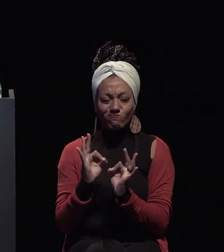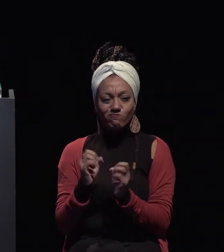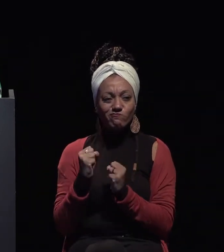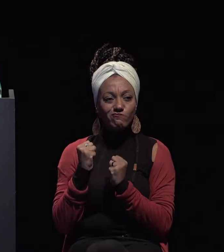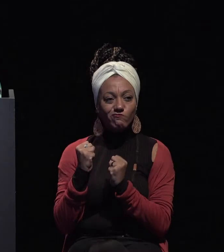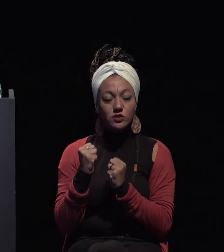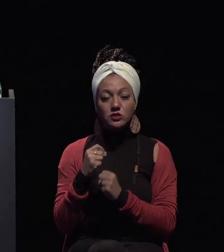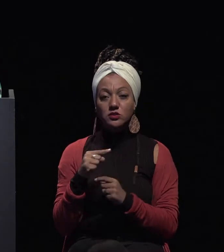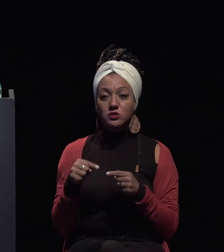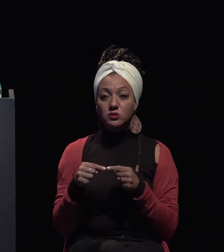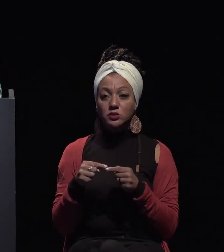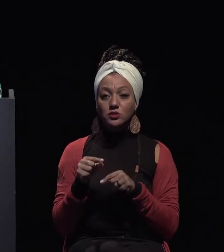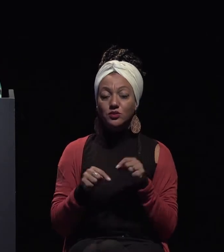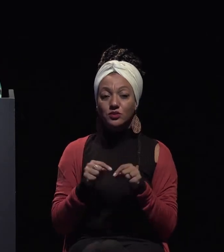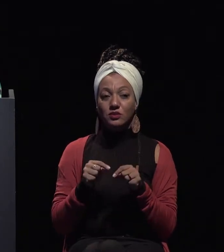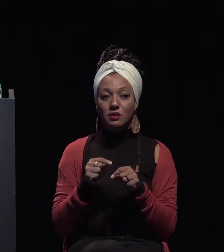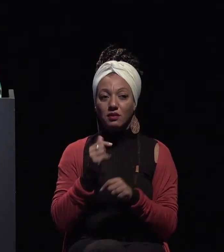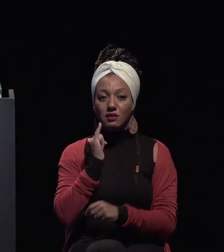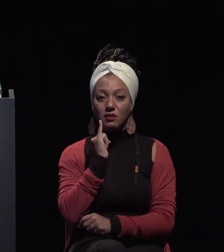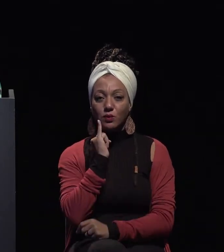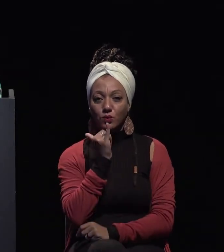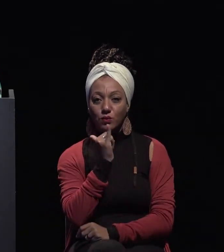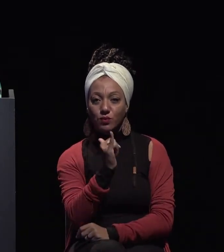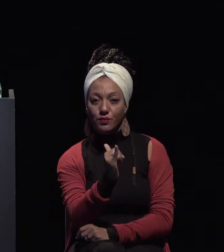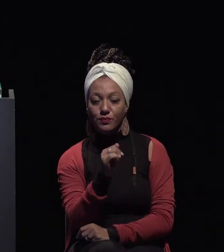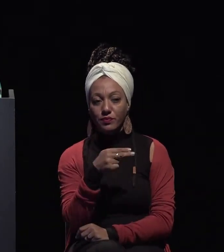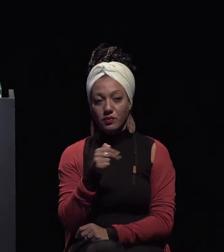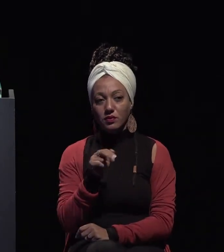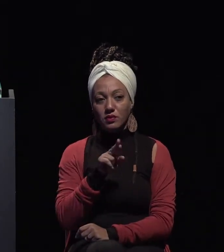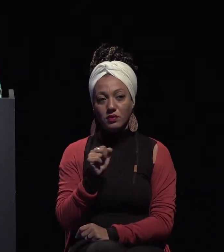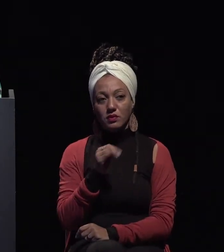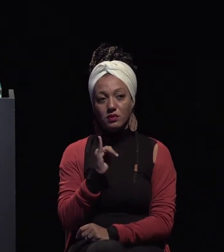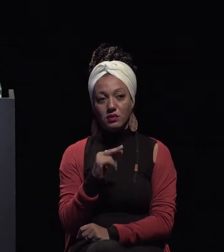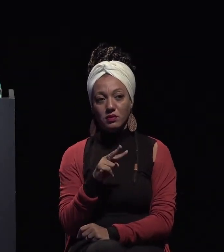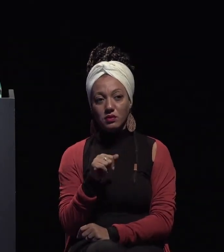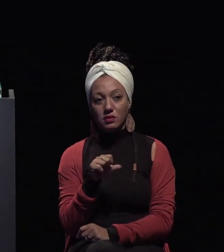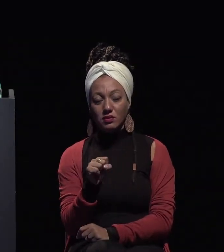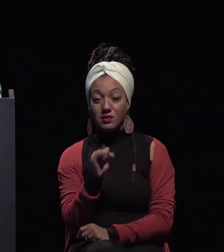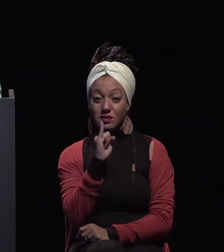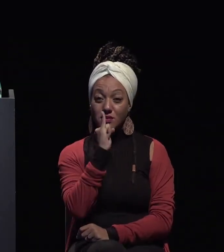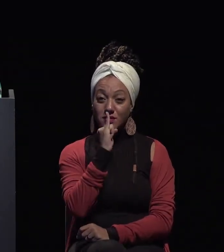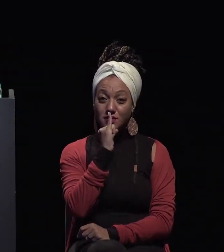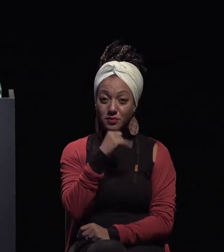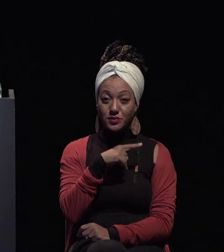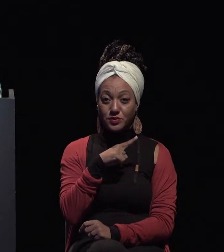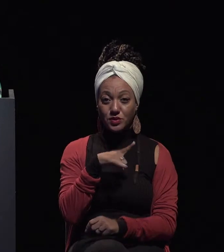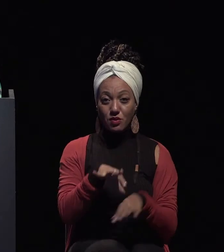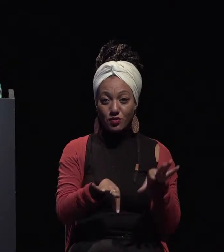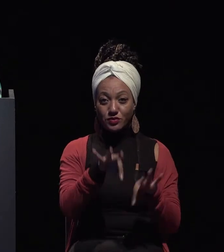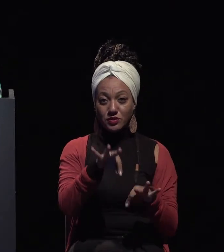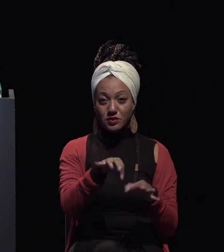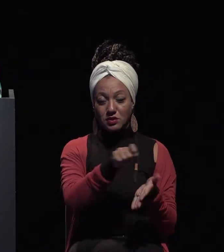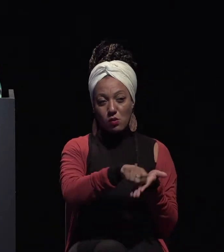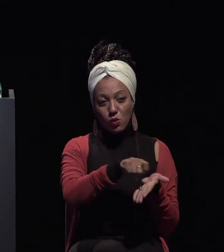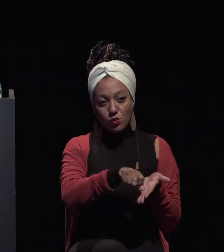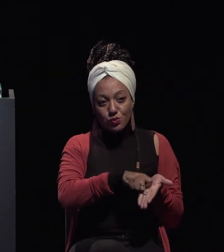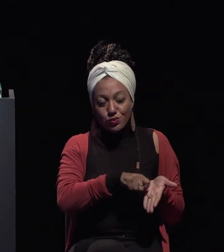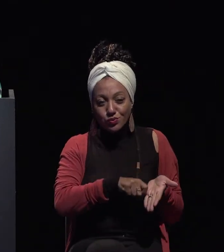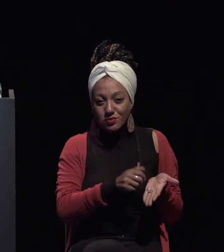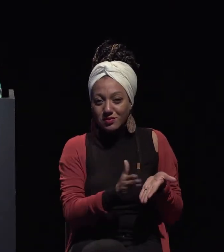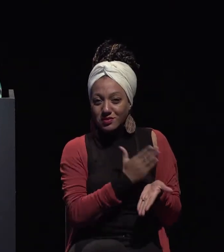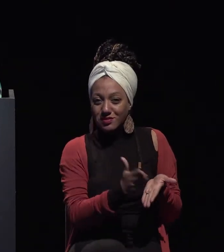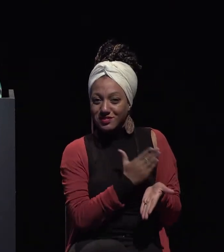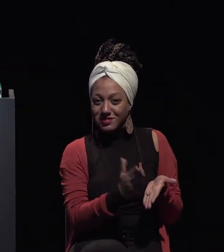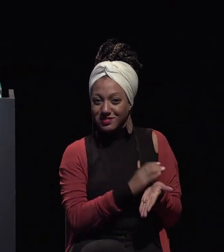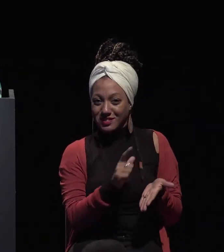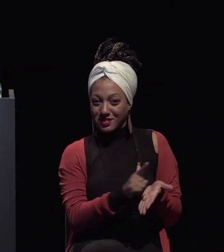que tem tudo a ver com narrativas. Então, tinha a oficina de escrita literária, tinha a oficina